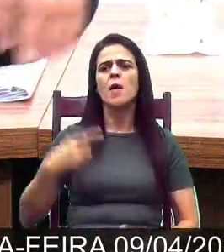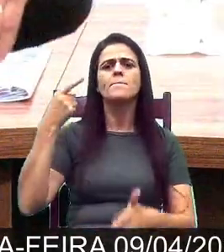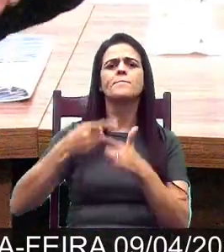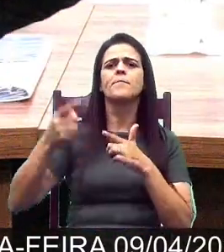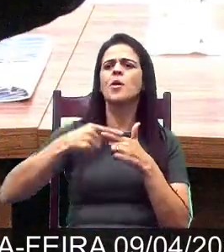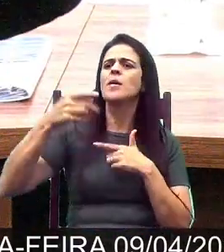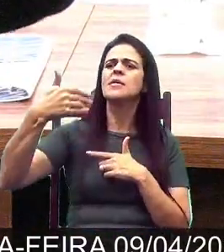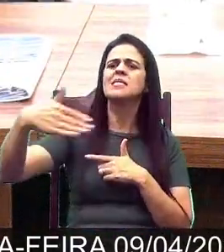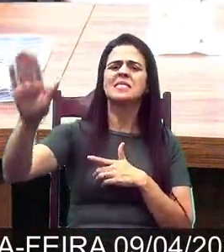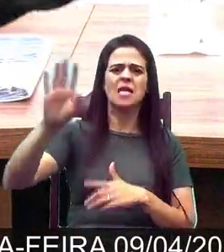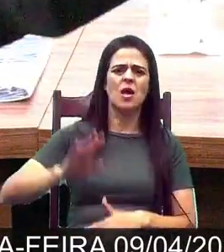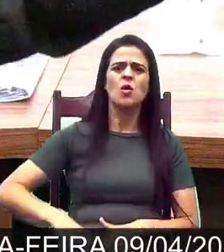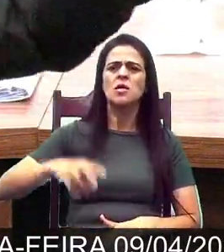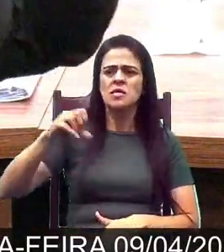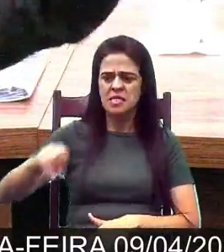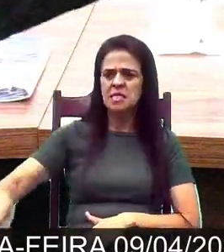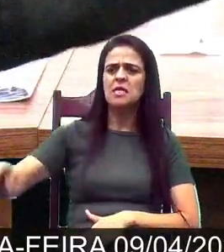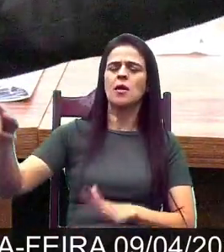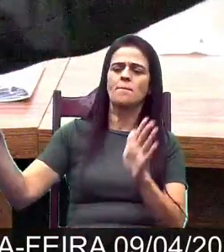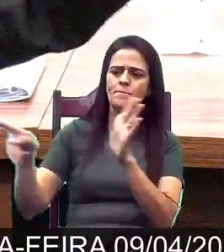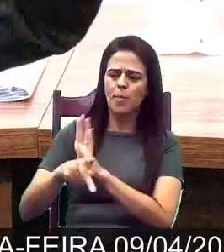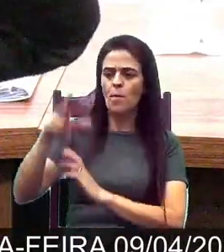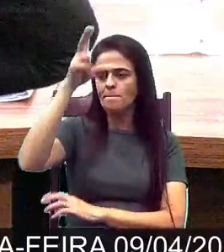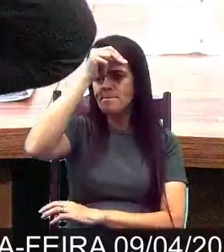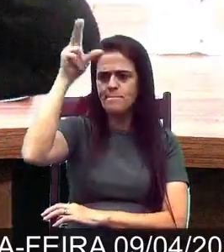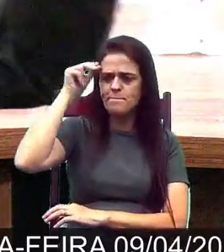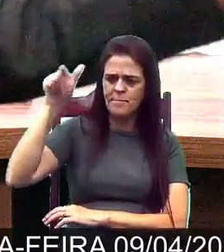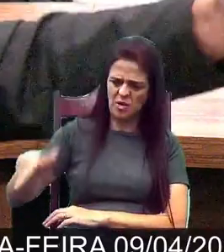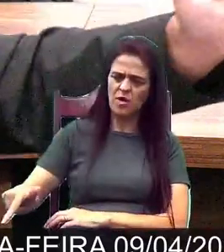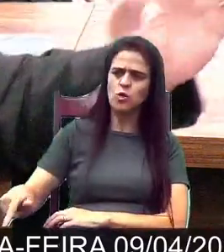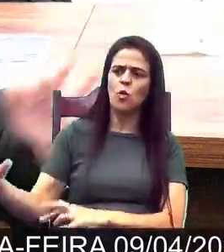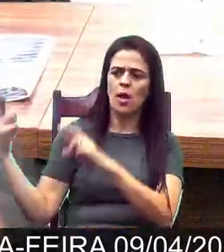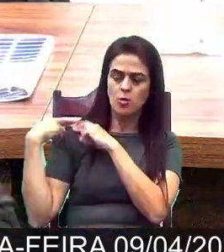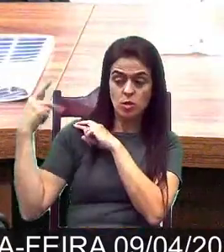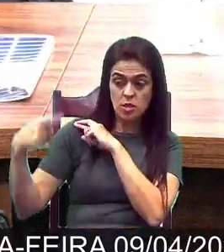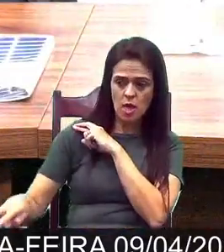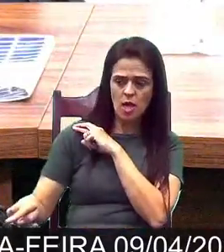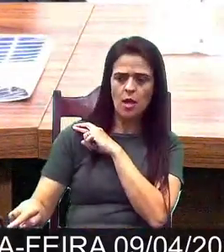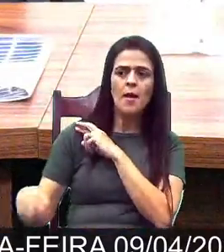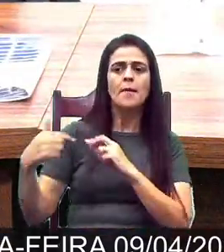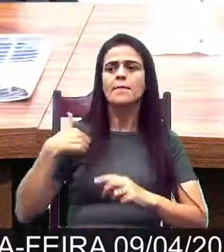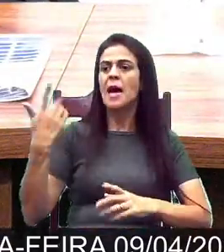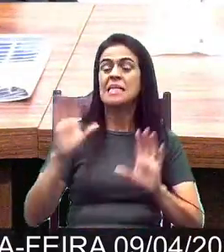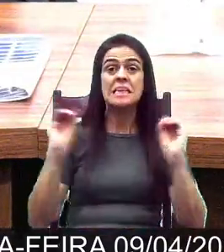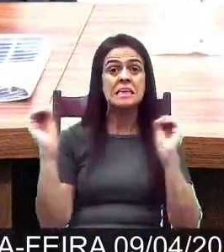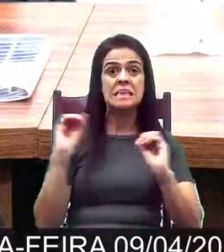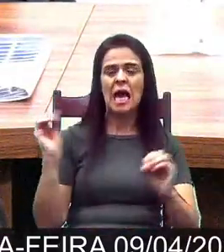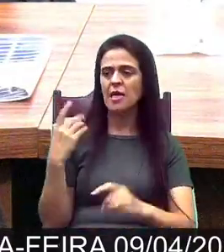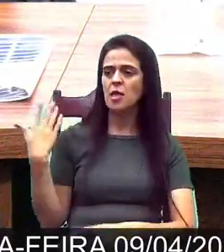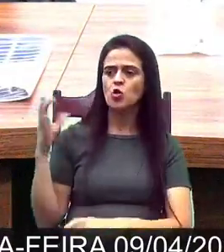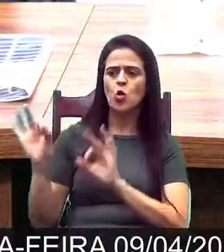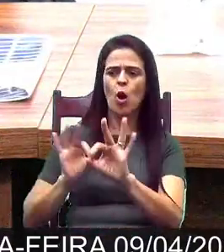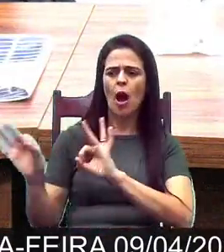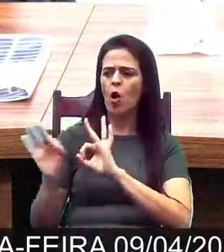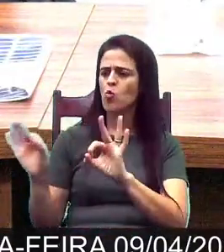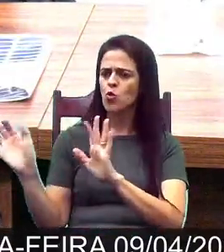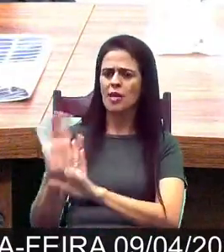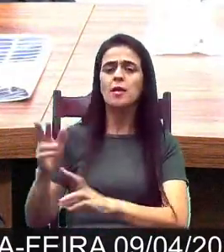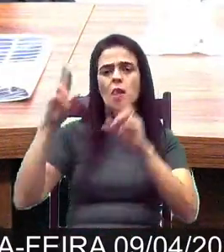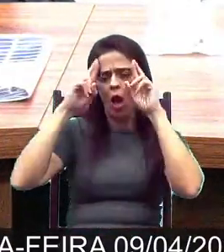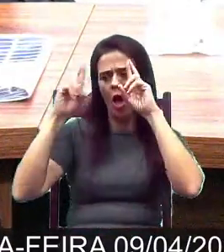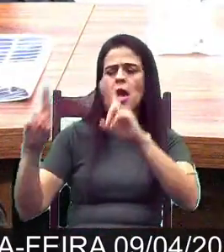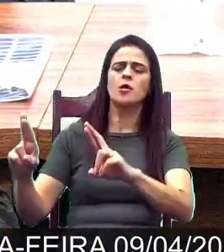criar sucuri, criar jacaré, se é da prefeitura, a prefeitura que tem que ser responsável. Eu não boto a mão em nada que é da prefeitura, em respeito